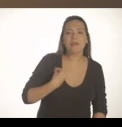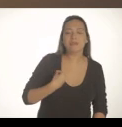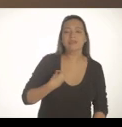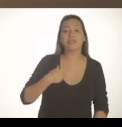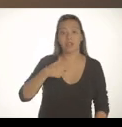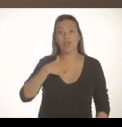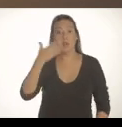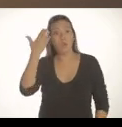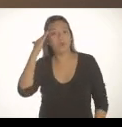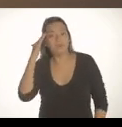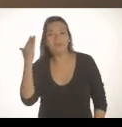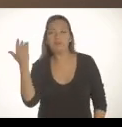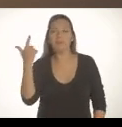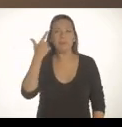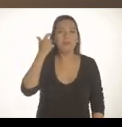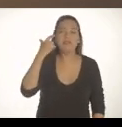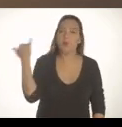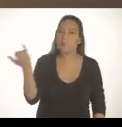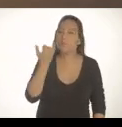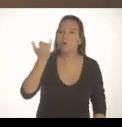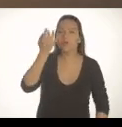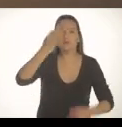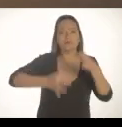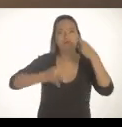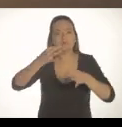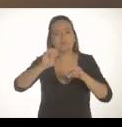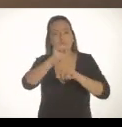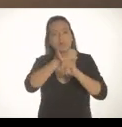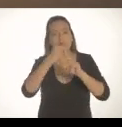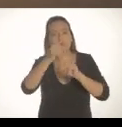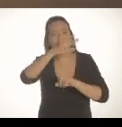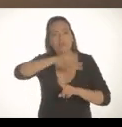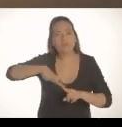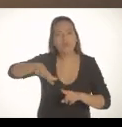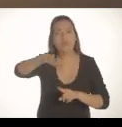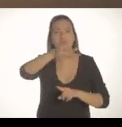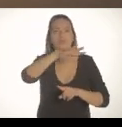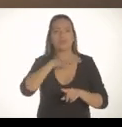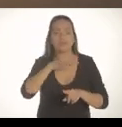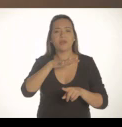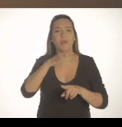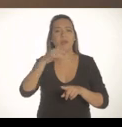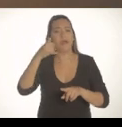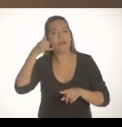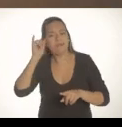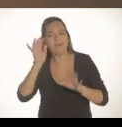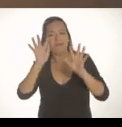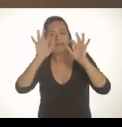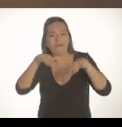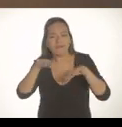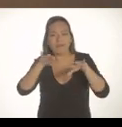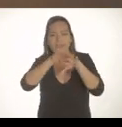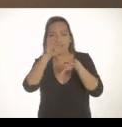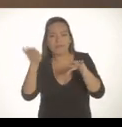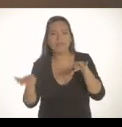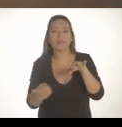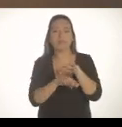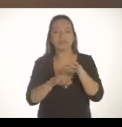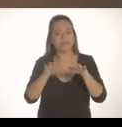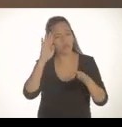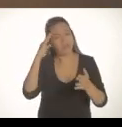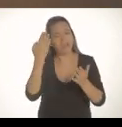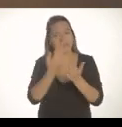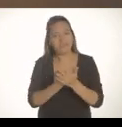o quanto o Marcelo é importante para a justiça social, para o combate à desigualdade social.